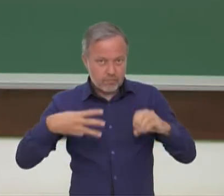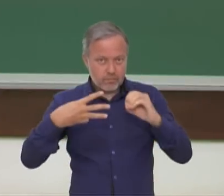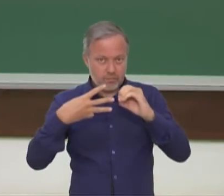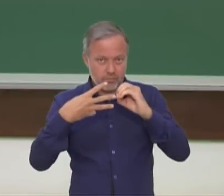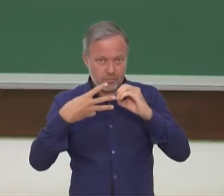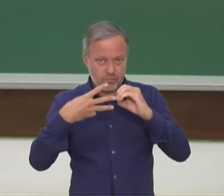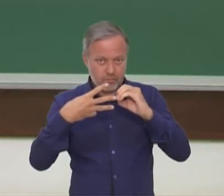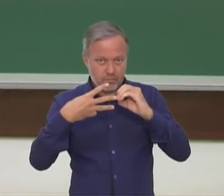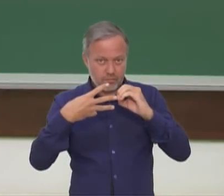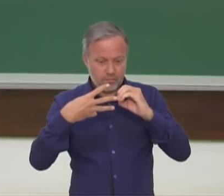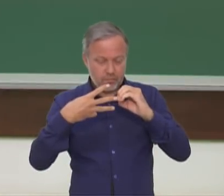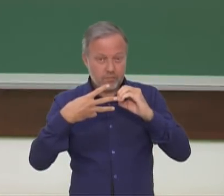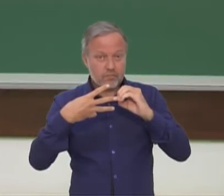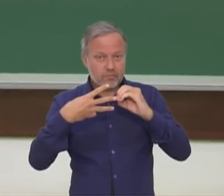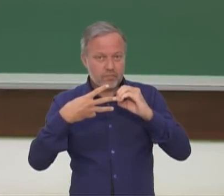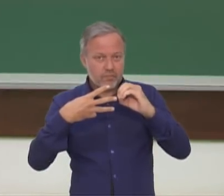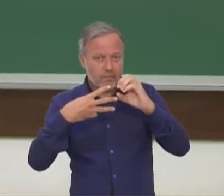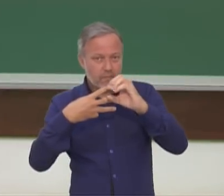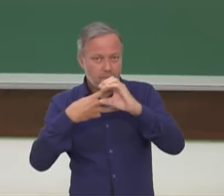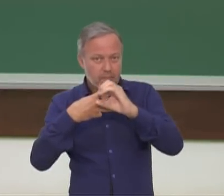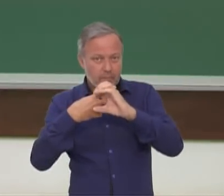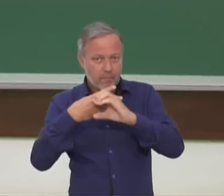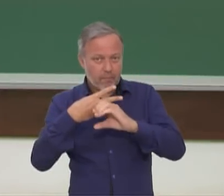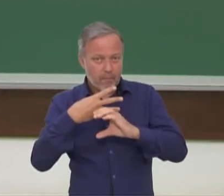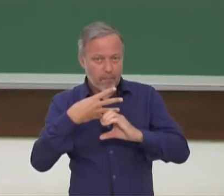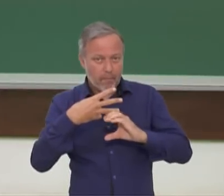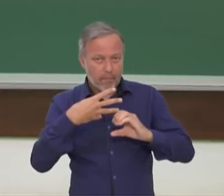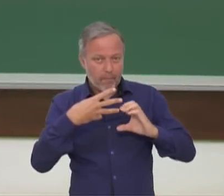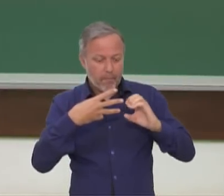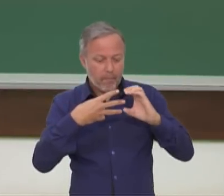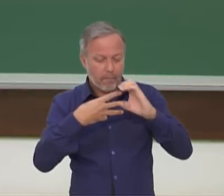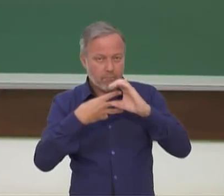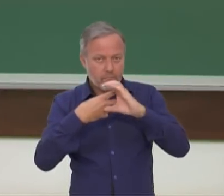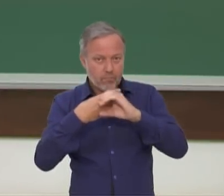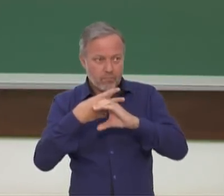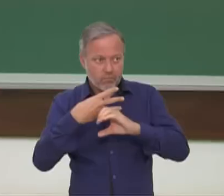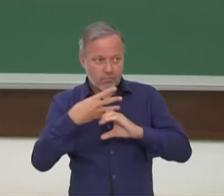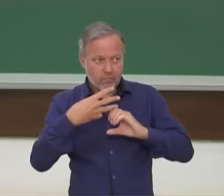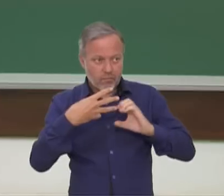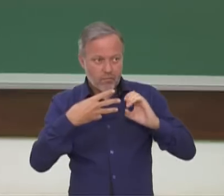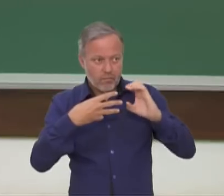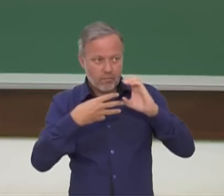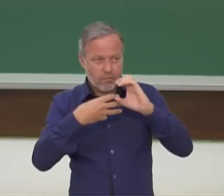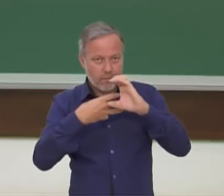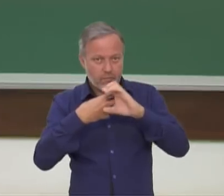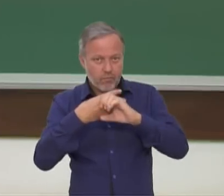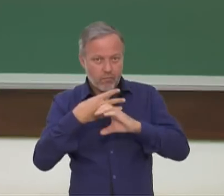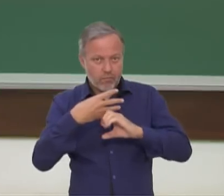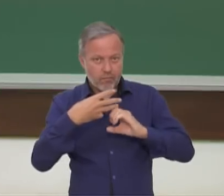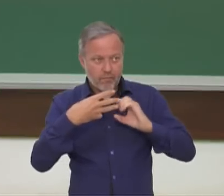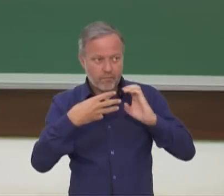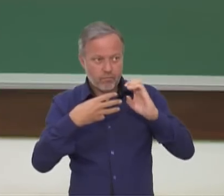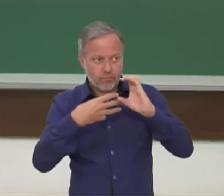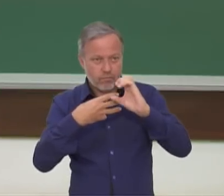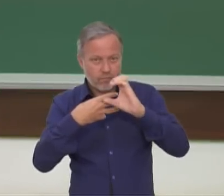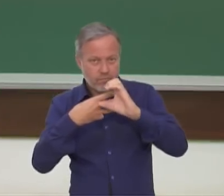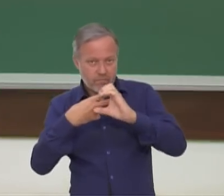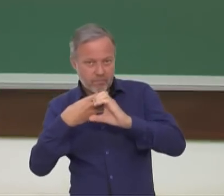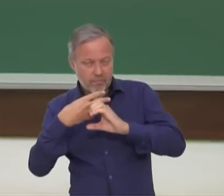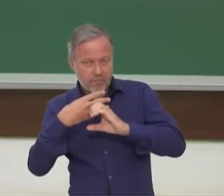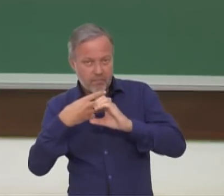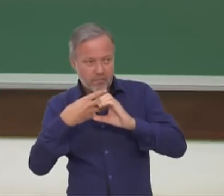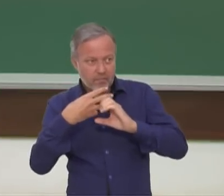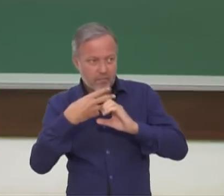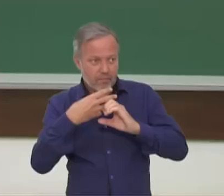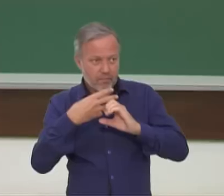que eu chamo de citoplasma. É um líquido viscoso, gelatinoso, que preenche, que dá forma para essa